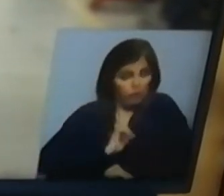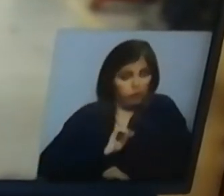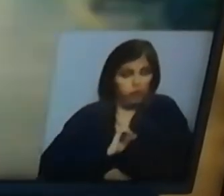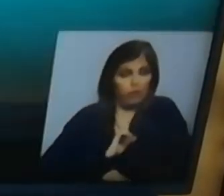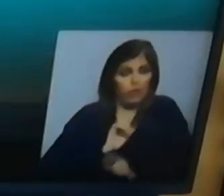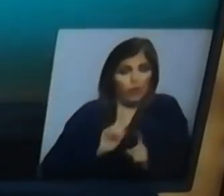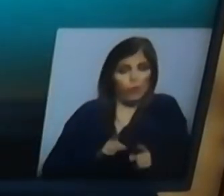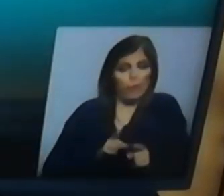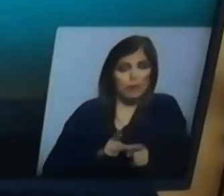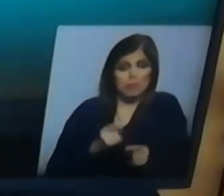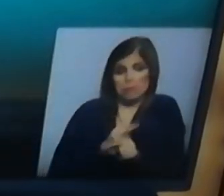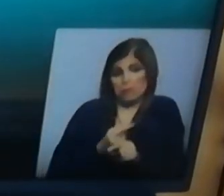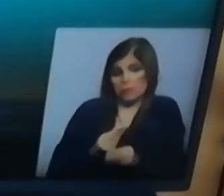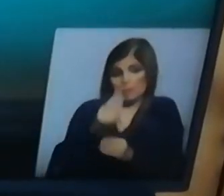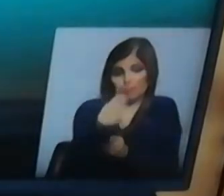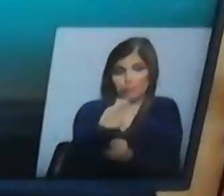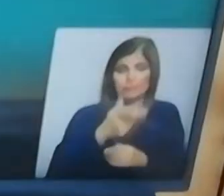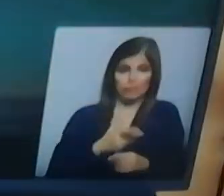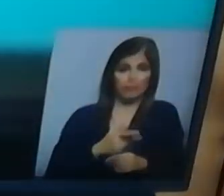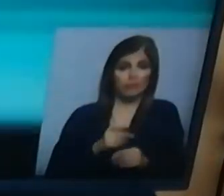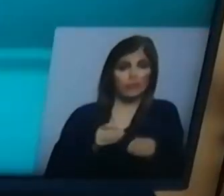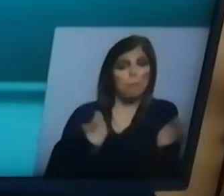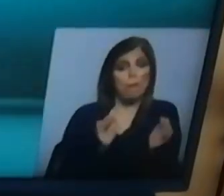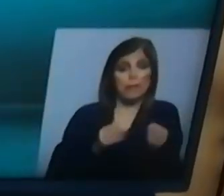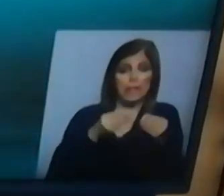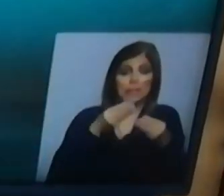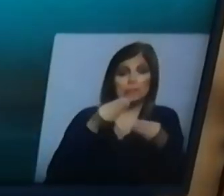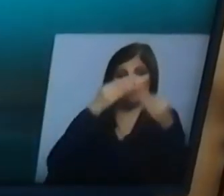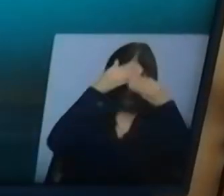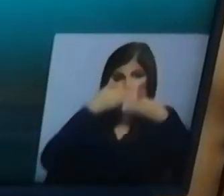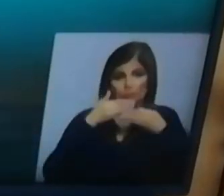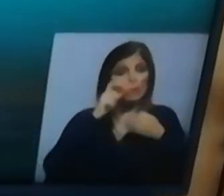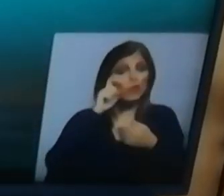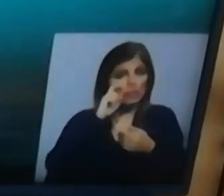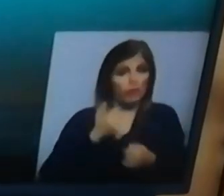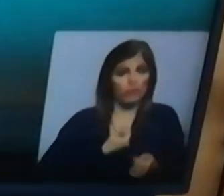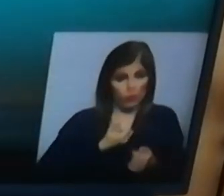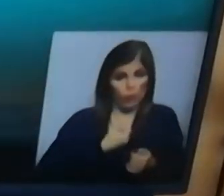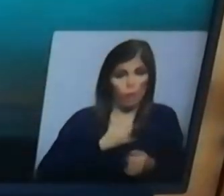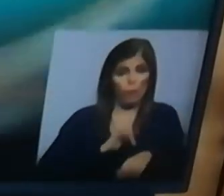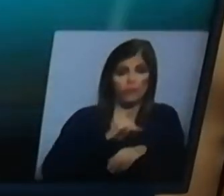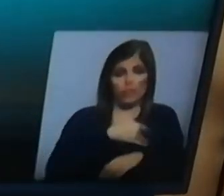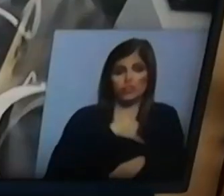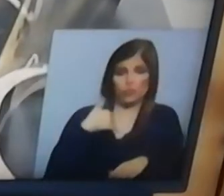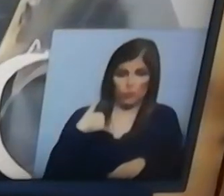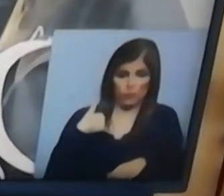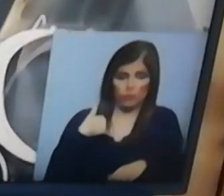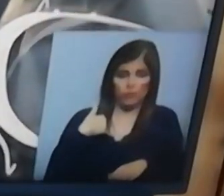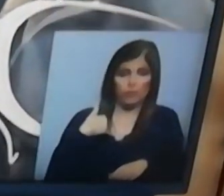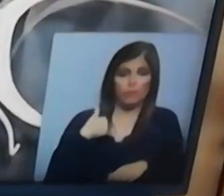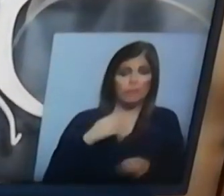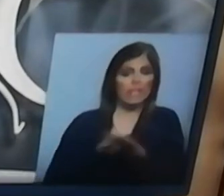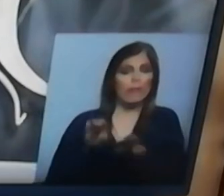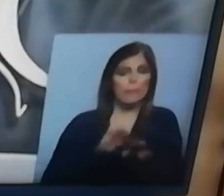pequena peça. Uma pequena peça que vai representar proteção individual para os profissionais de saúde que, no terreno,